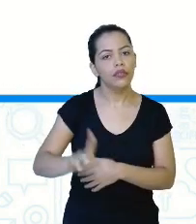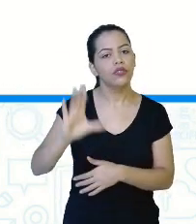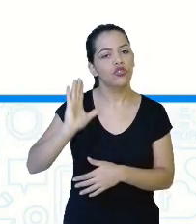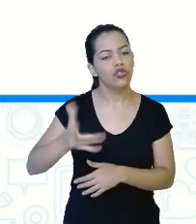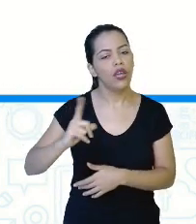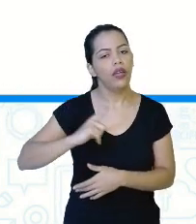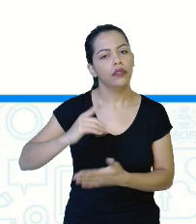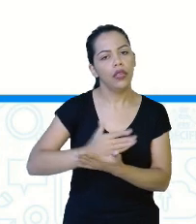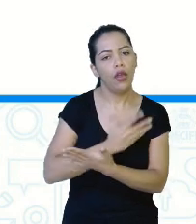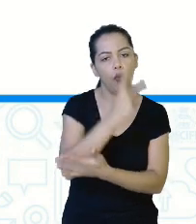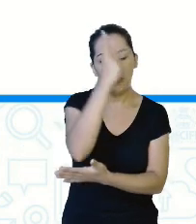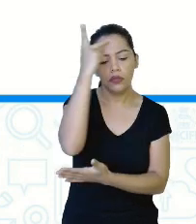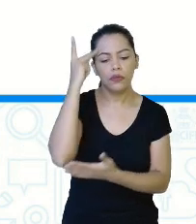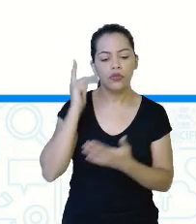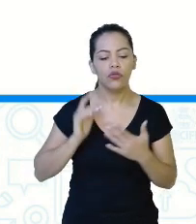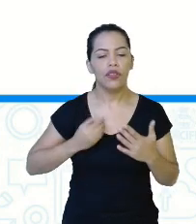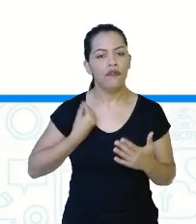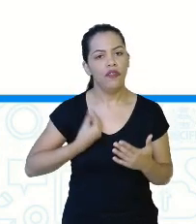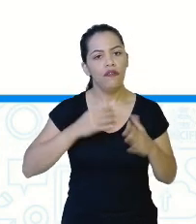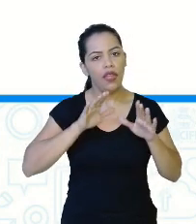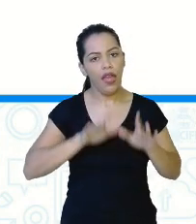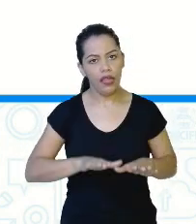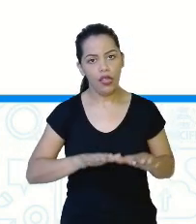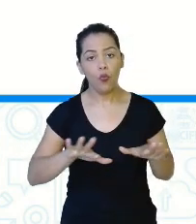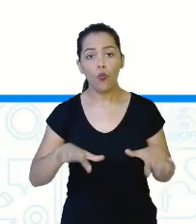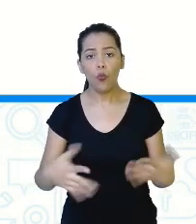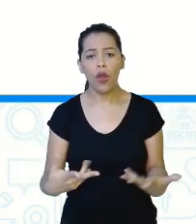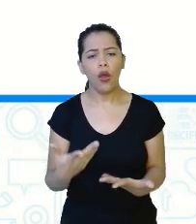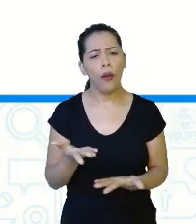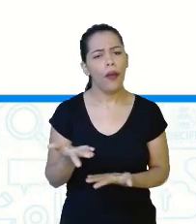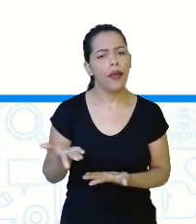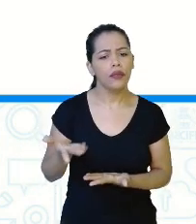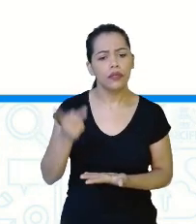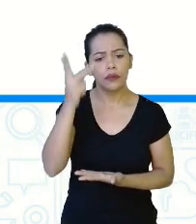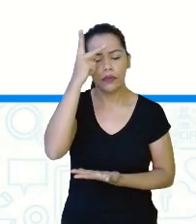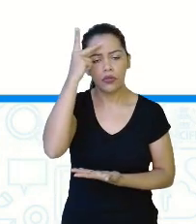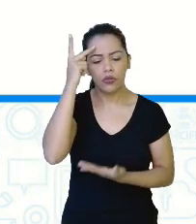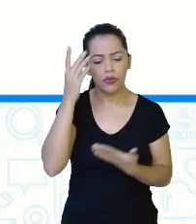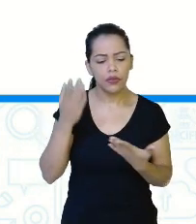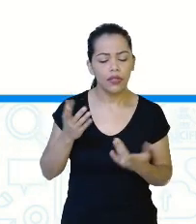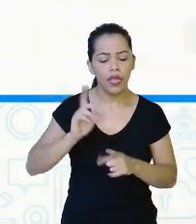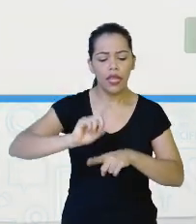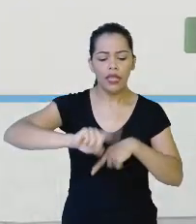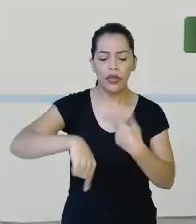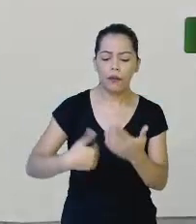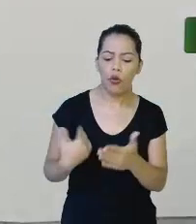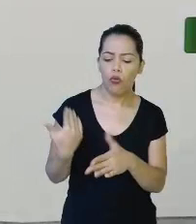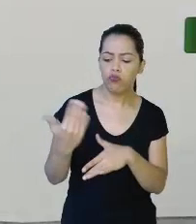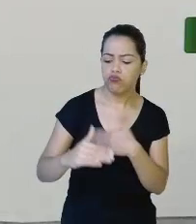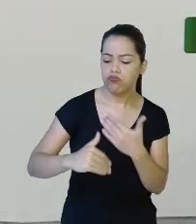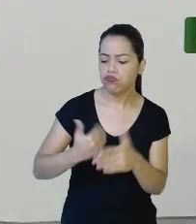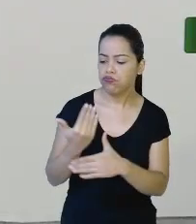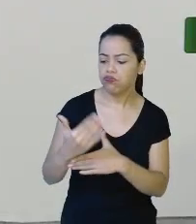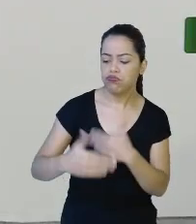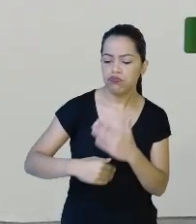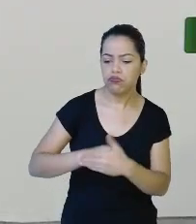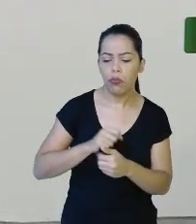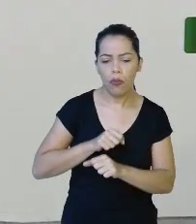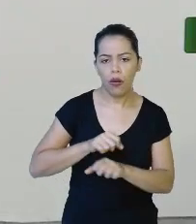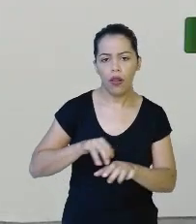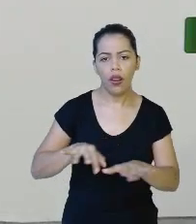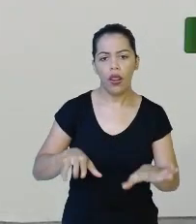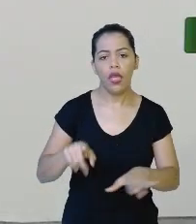pessoas nativas. Quem eram essas pessoas? E depois, com o desenrolar da ocupação, né?